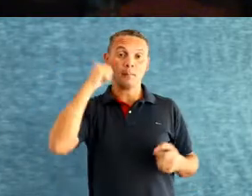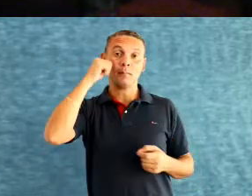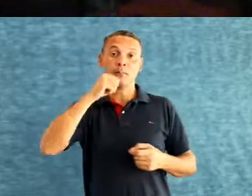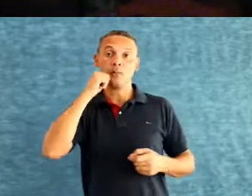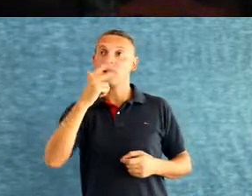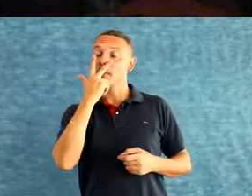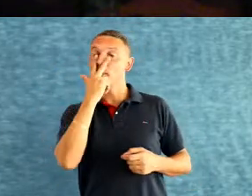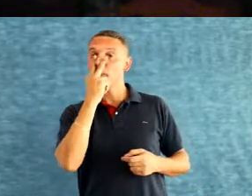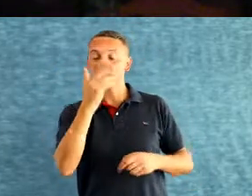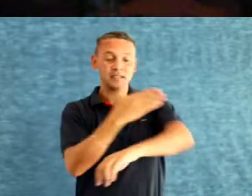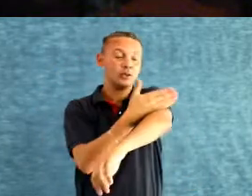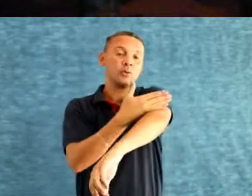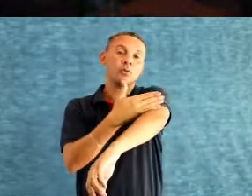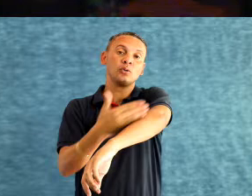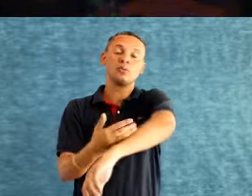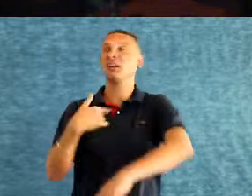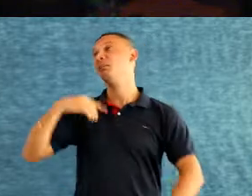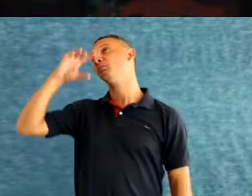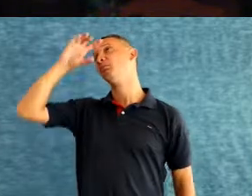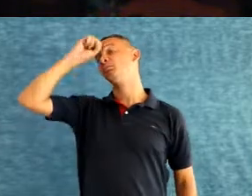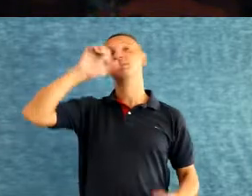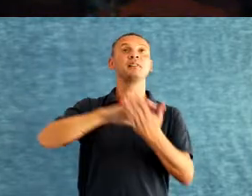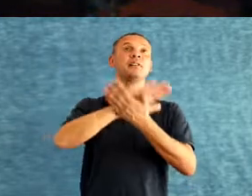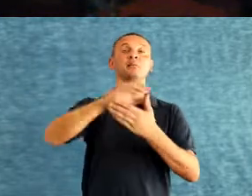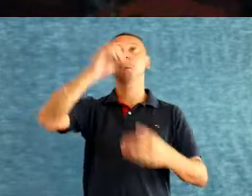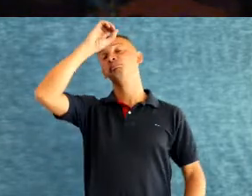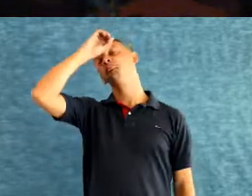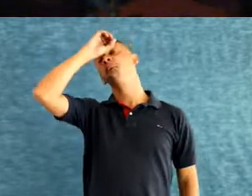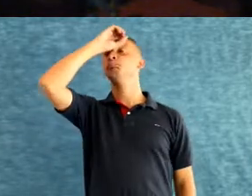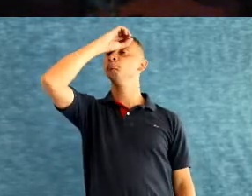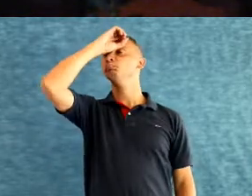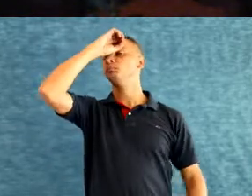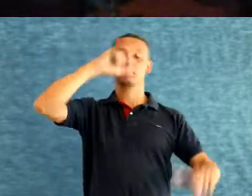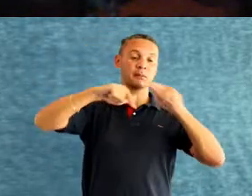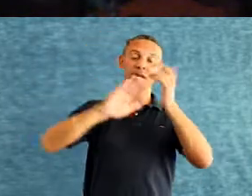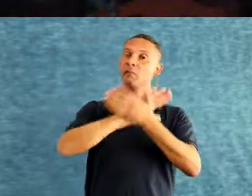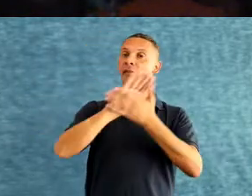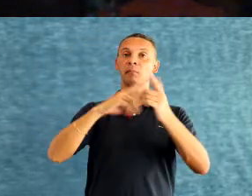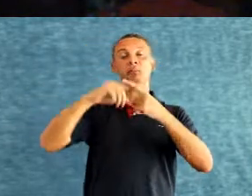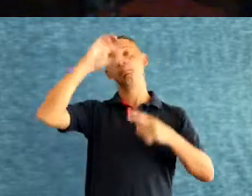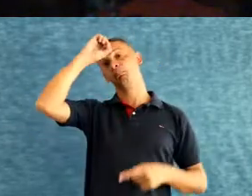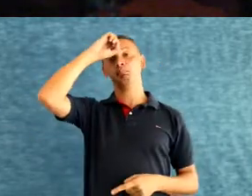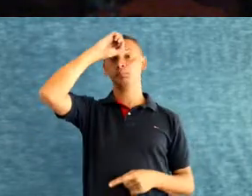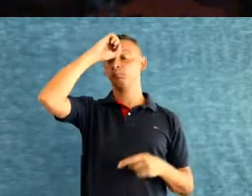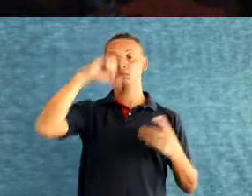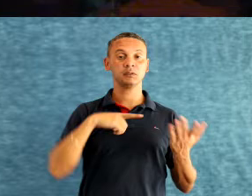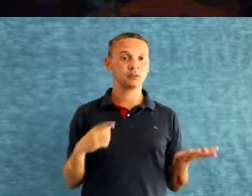estava metida. Não aprendia nada porque não trabalhava porque não aprendia nada. E por aí,